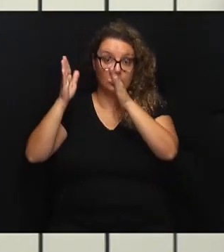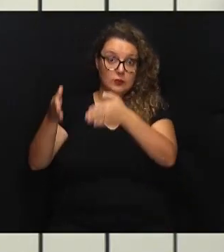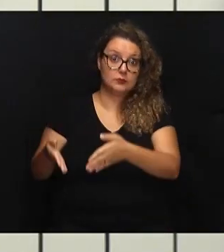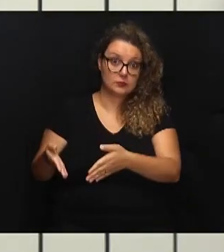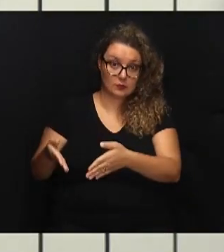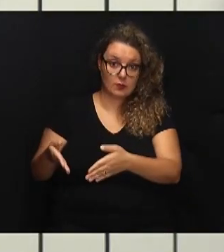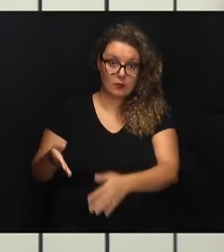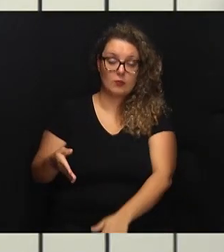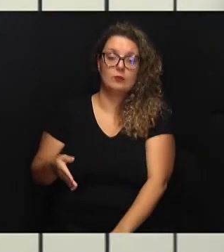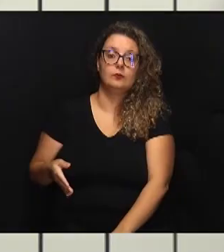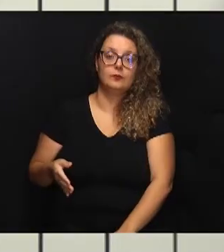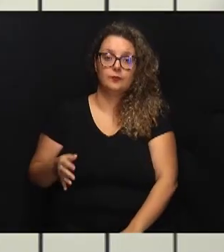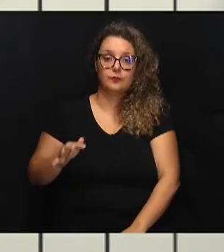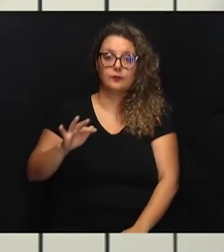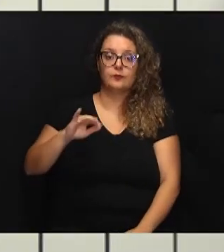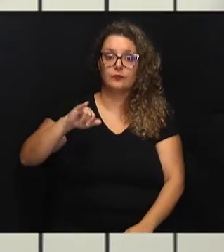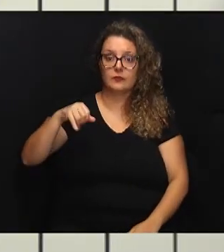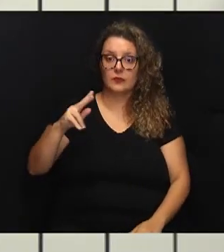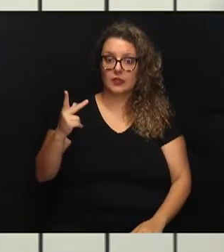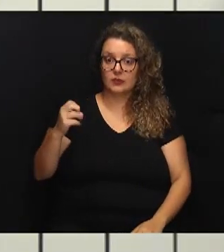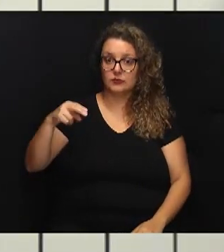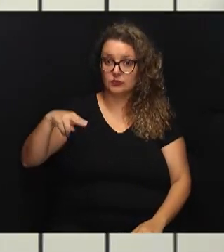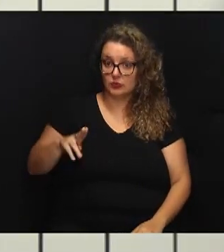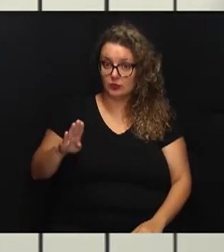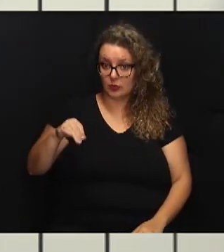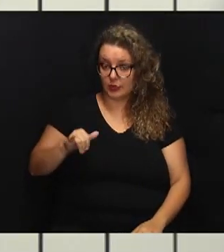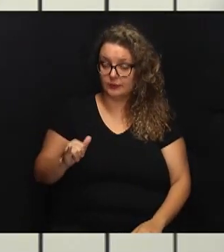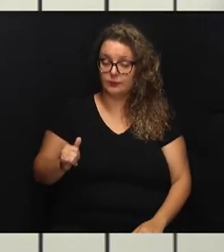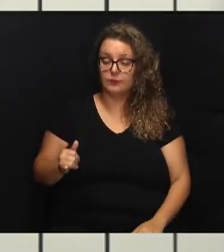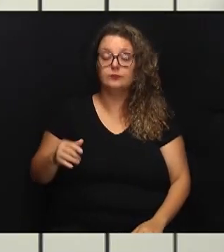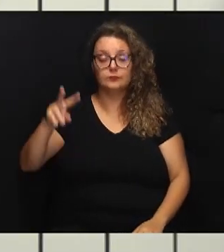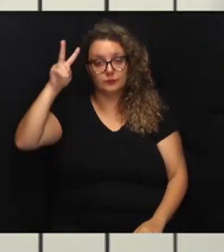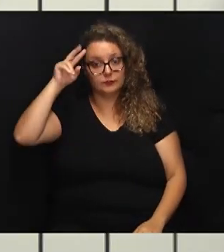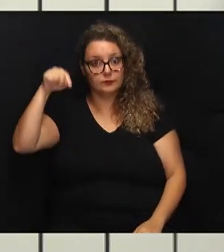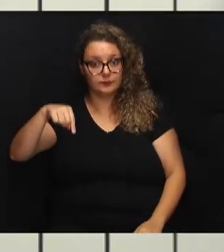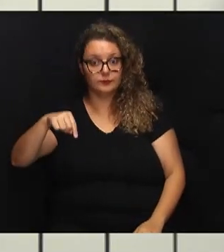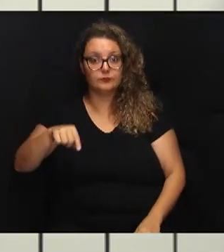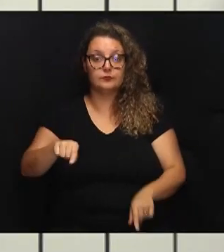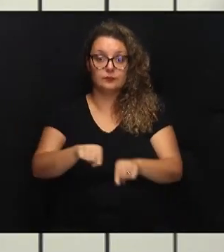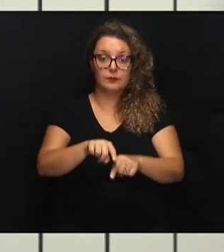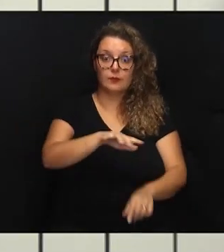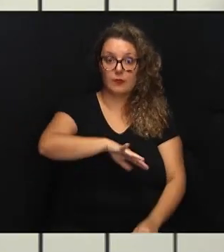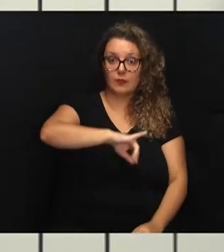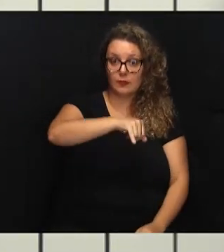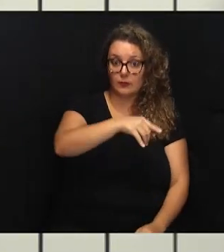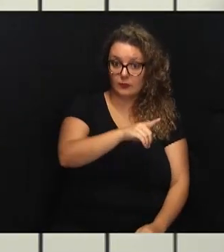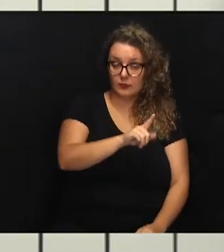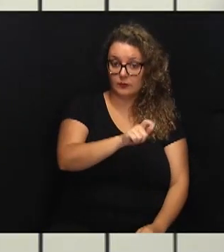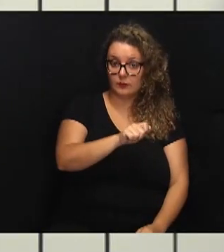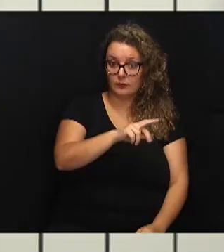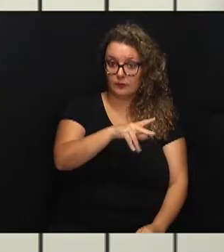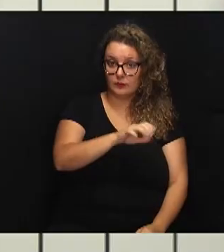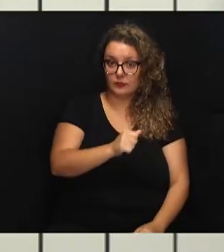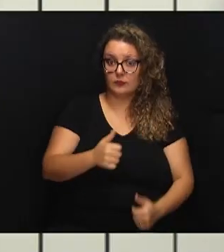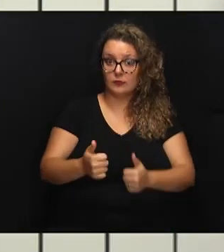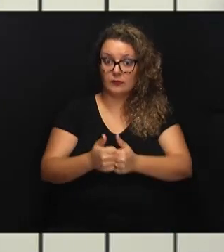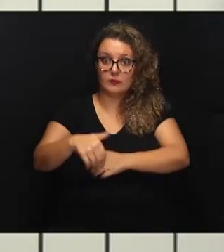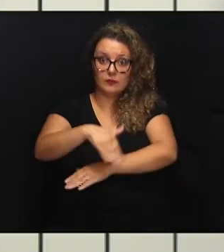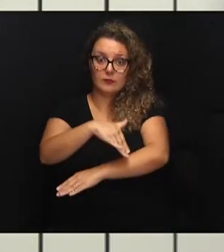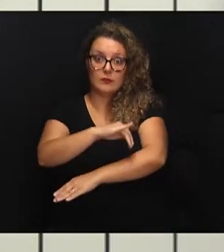a John Boy Dunlop nessa segunda-feira. Também na região do Jardim Garcia, próximo ali à rua João Batista